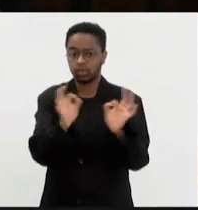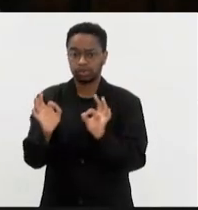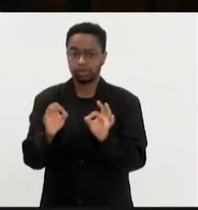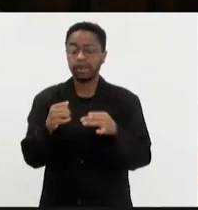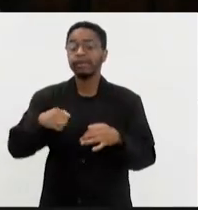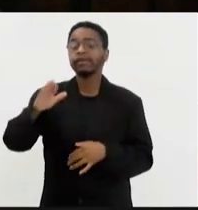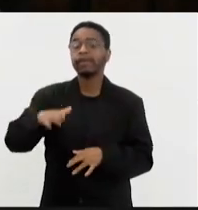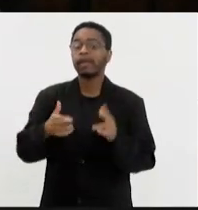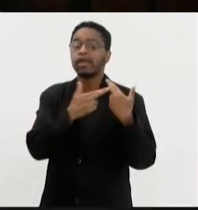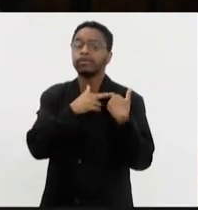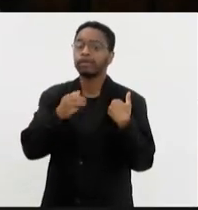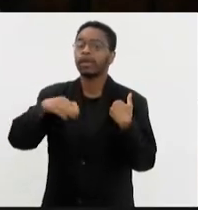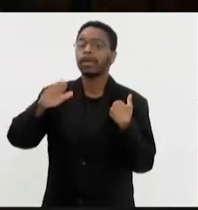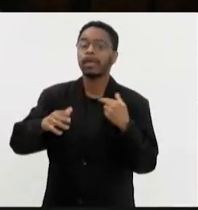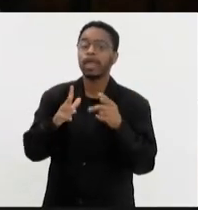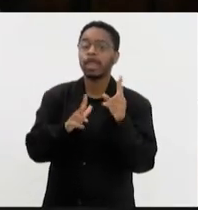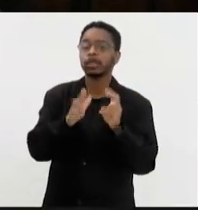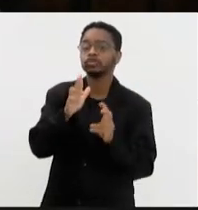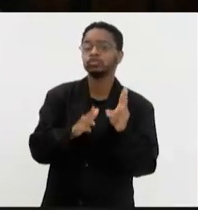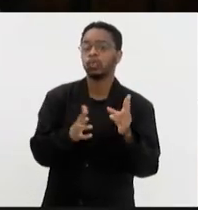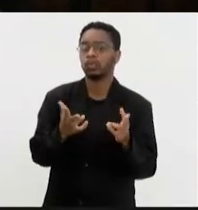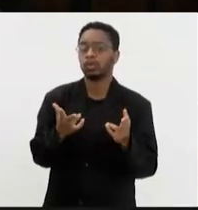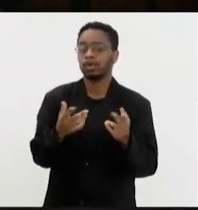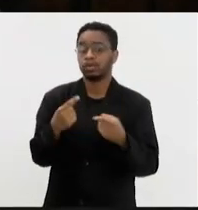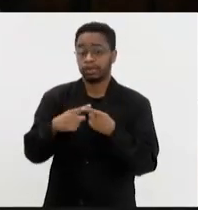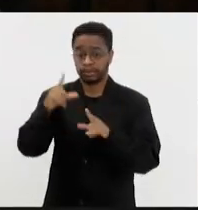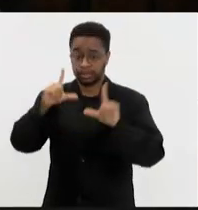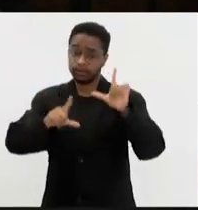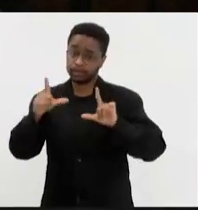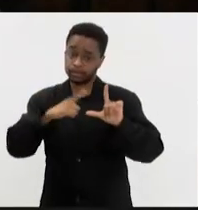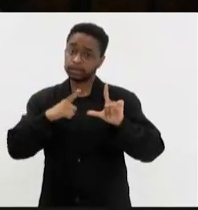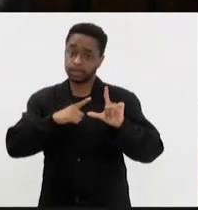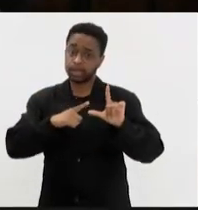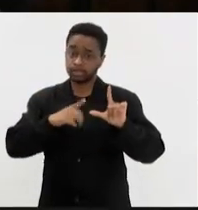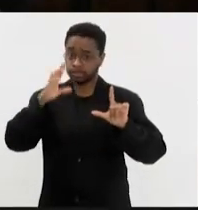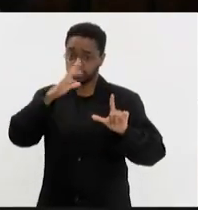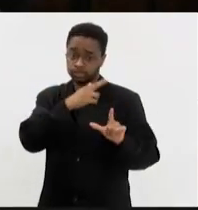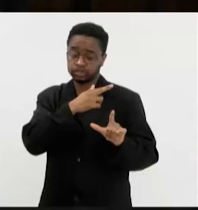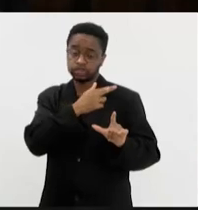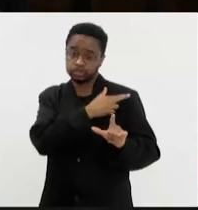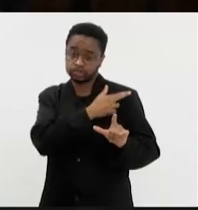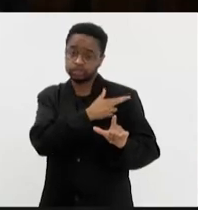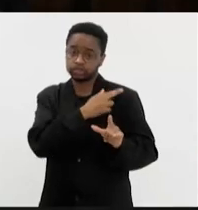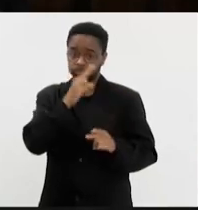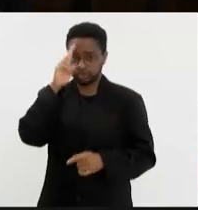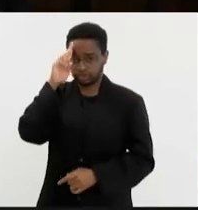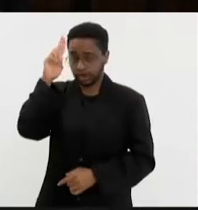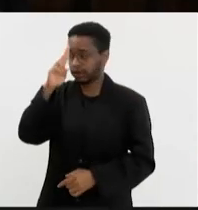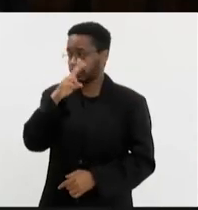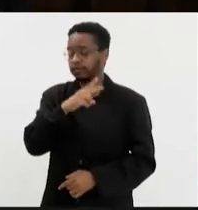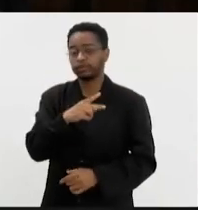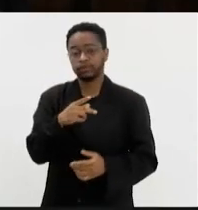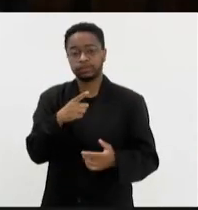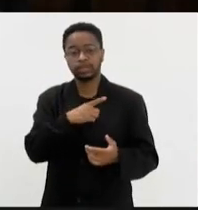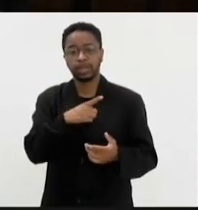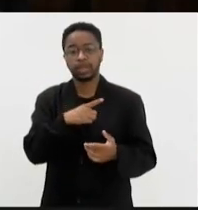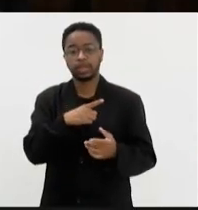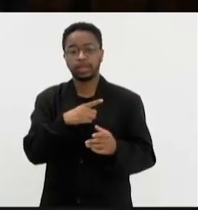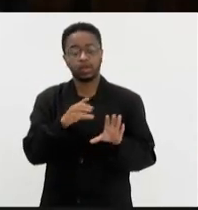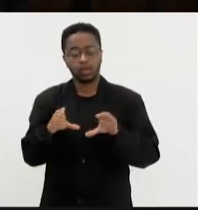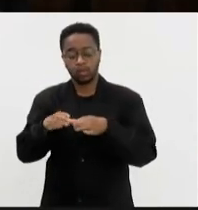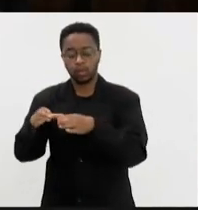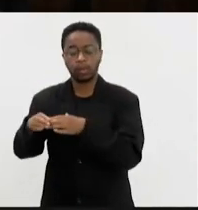responsabilizar quem é o editor né na televisão eu tinha lá o dono da televisão o concessionário da da da da frequência de